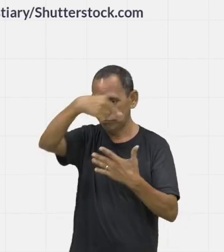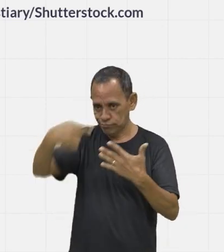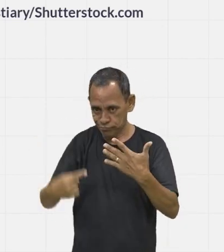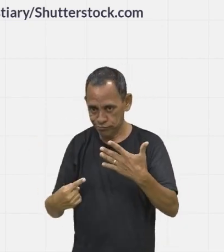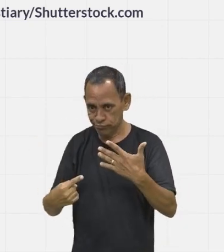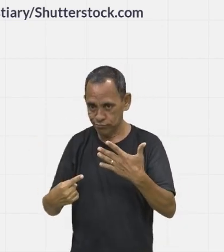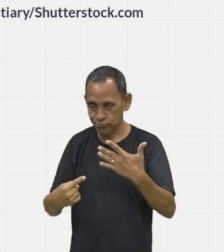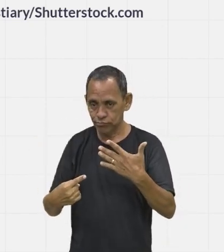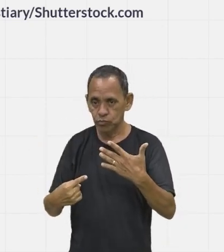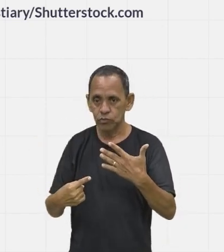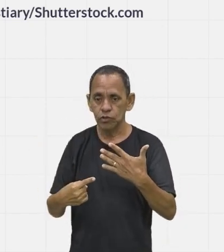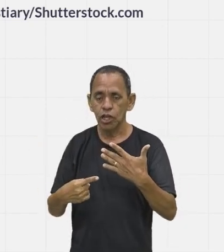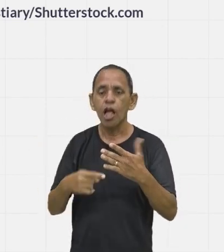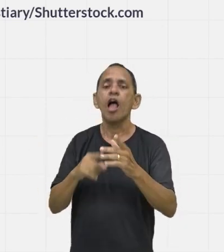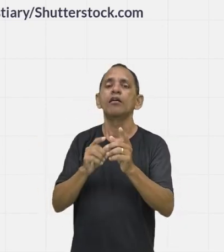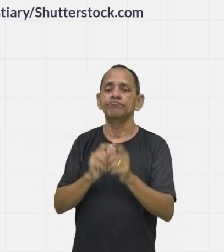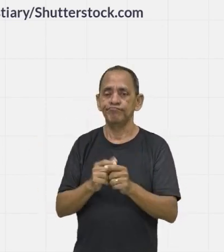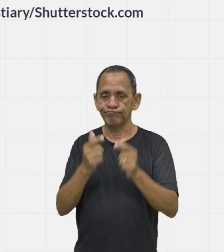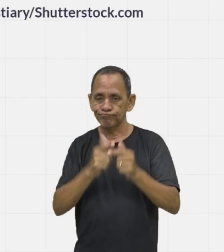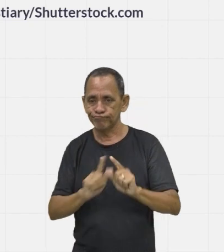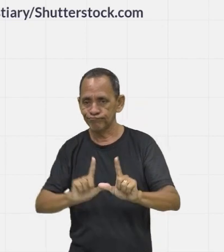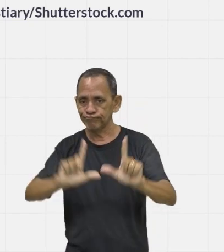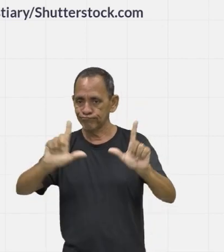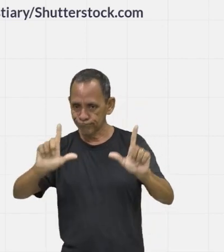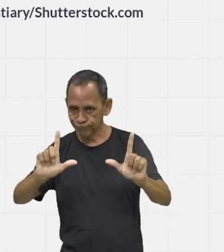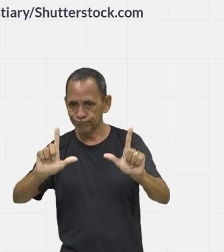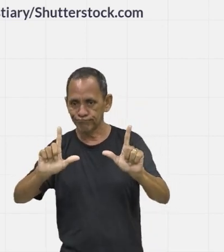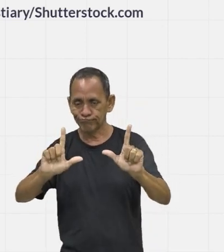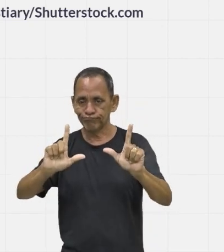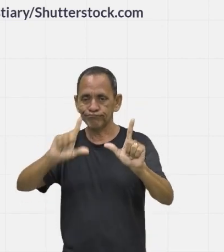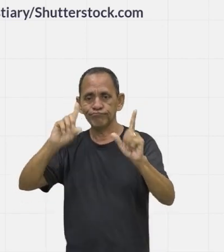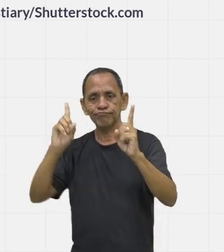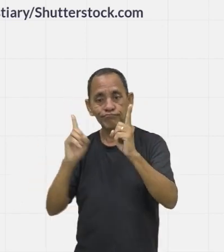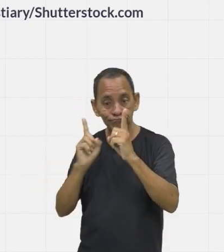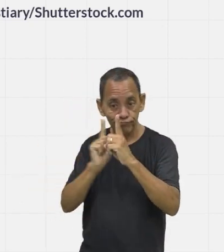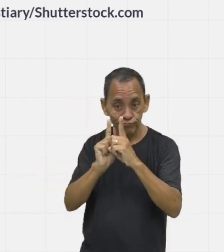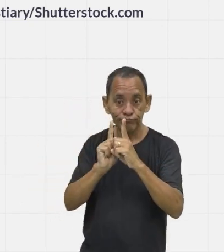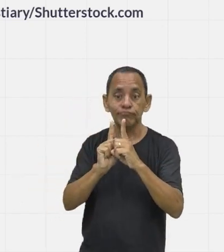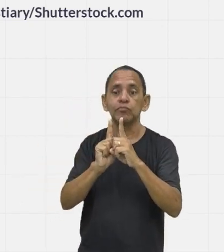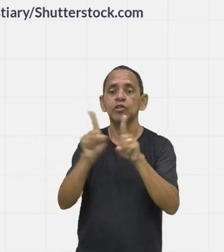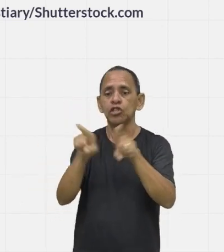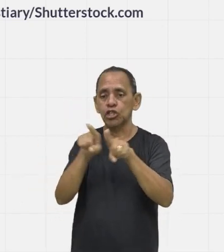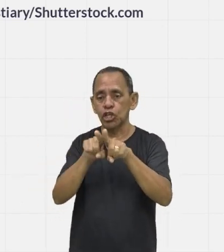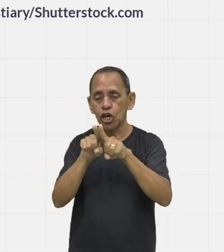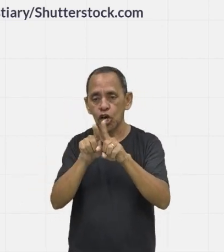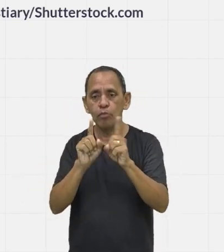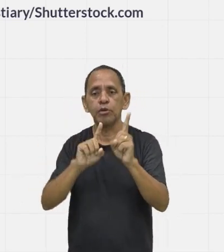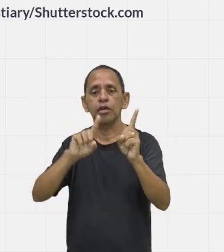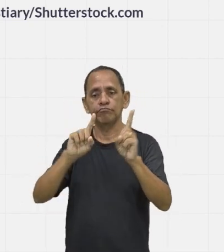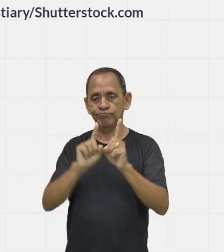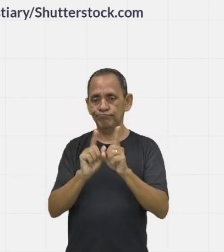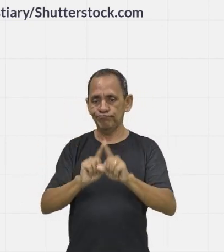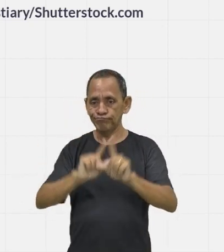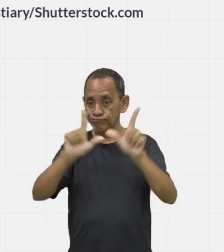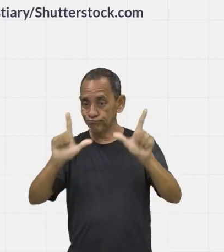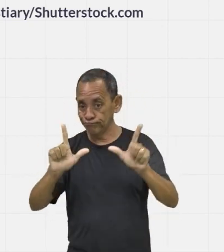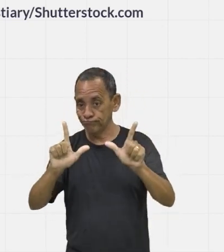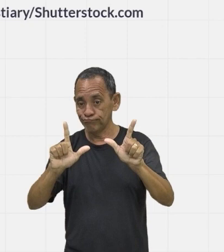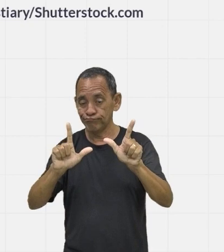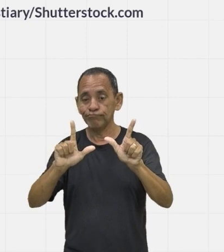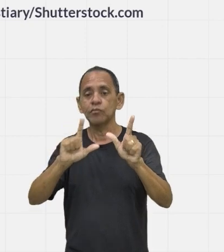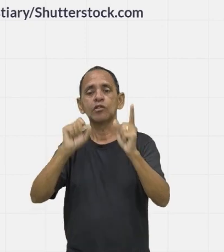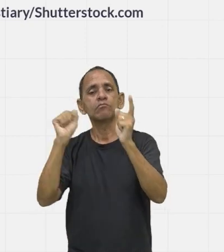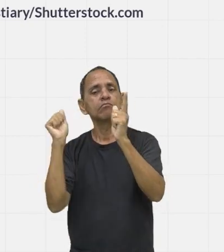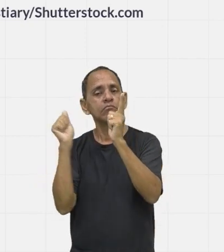síncronas e assíncronas, como eu já bem sinalizei, né? Dias que são com transmissão e sábados letivos sem transmissão.